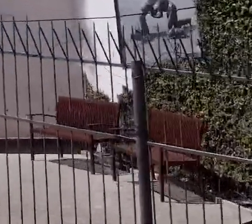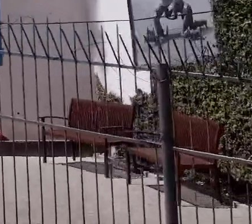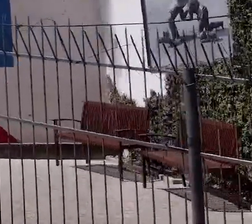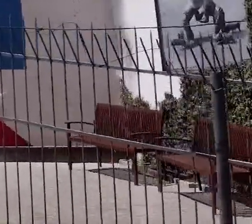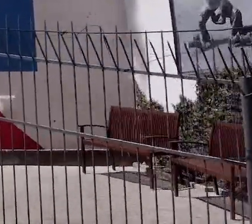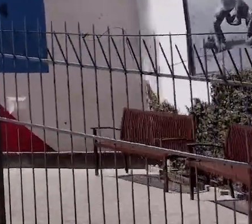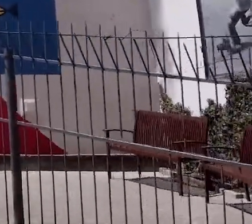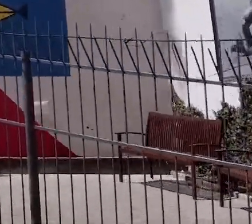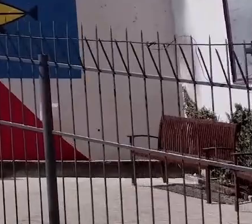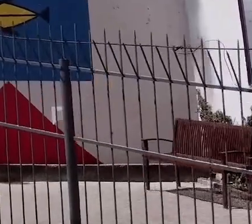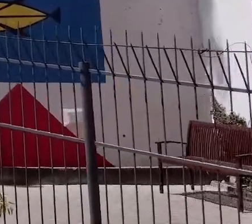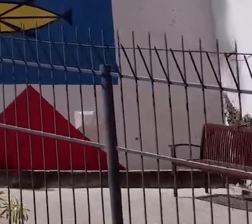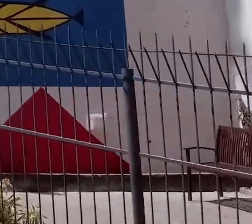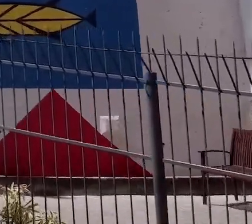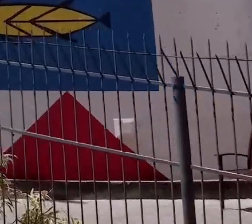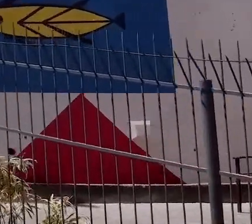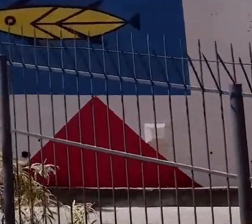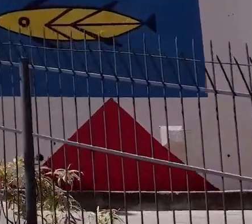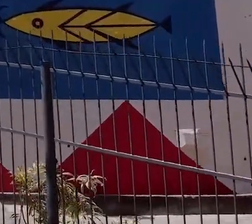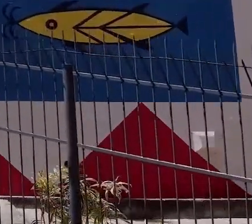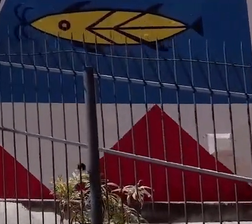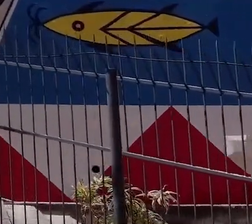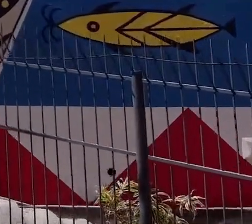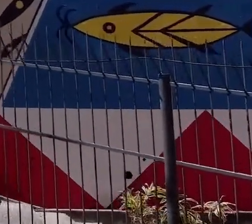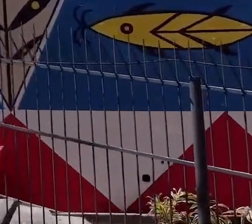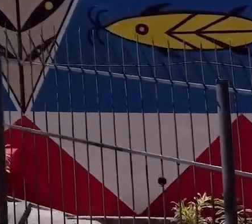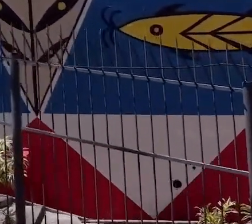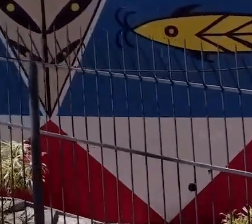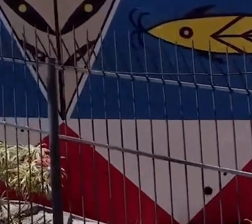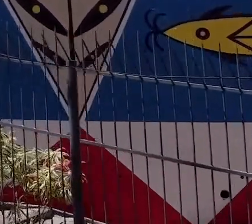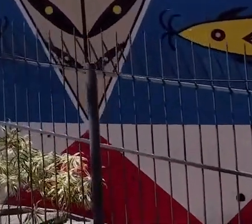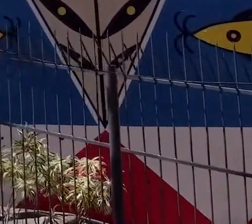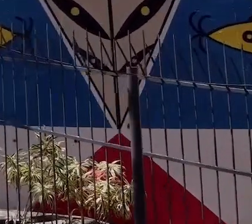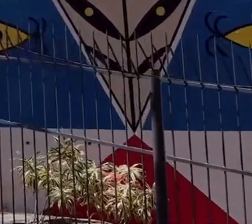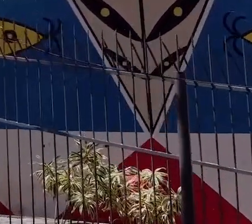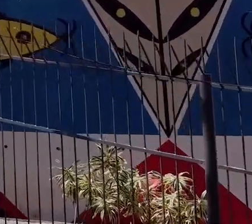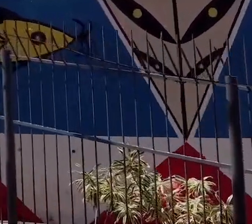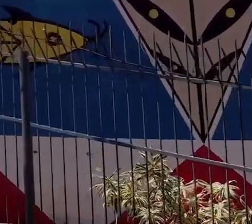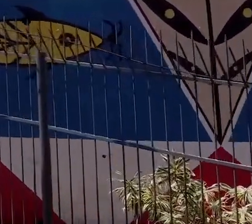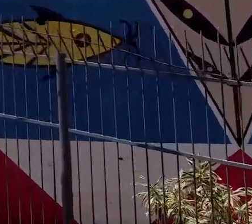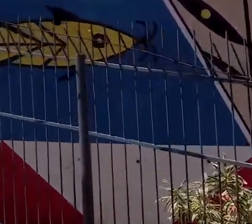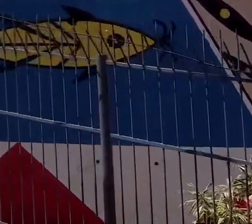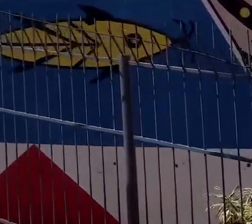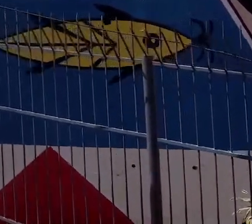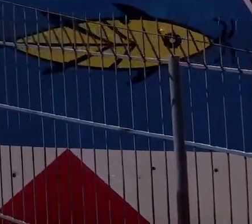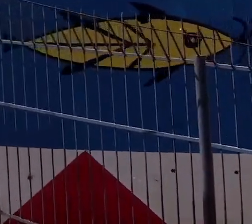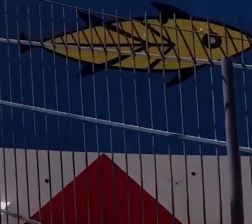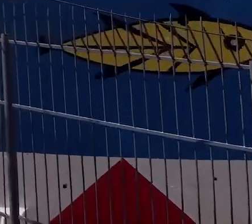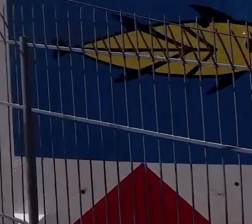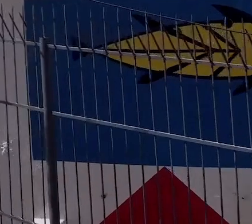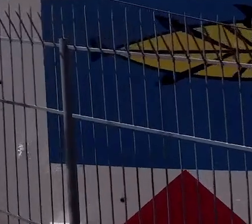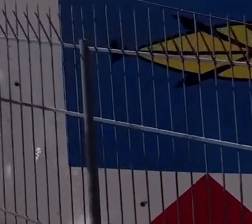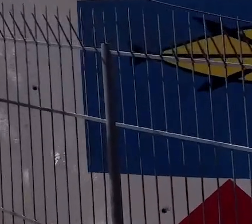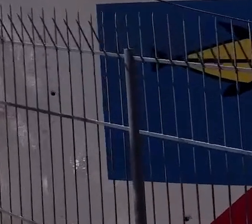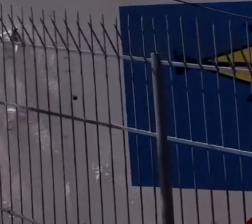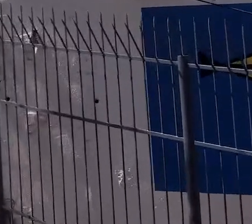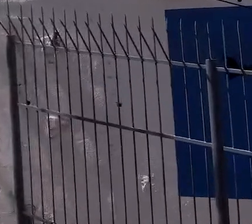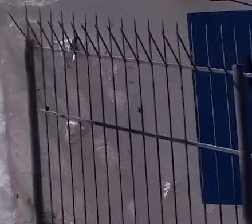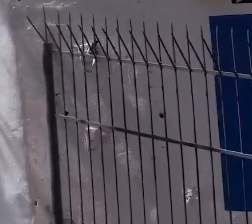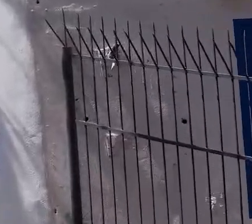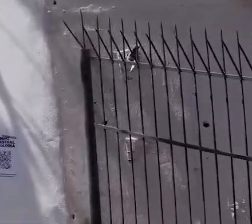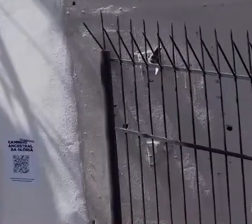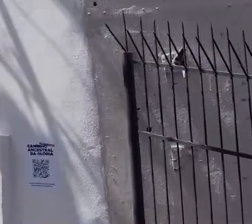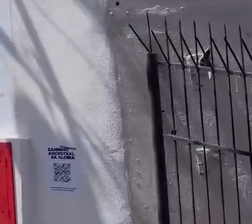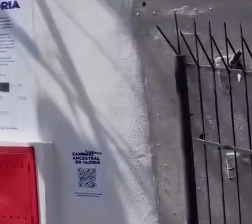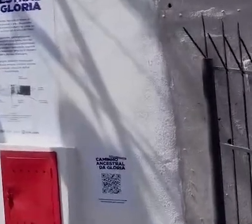Antônio Tom. Pessoas circulam pela ladeira e observam o desenho. Em outra parte do muro, a arte